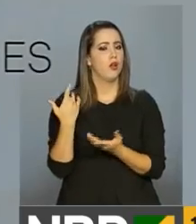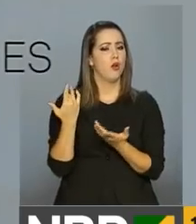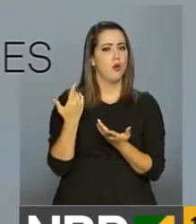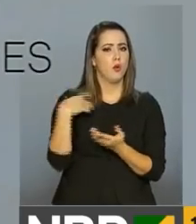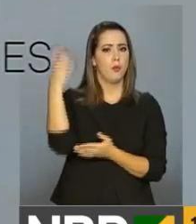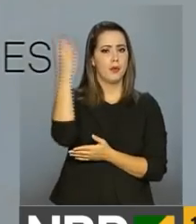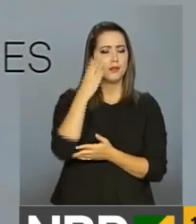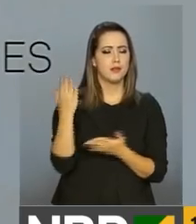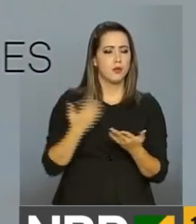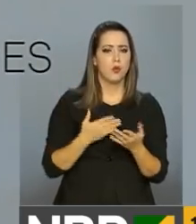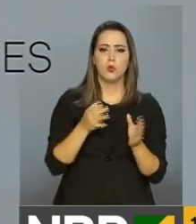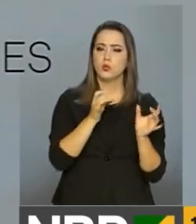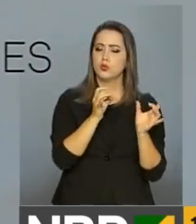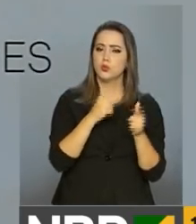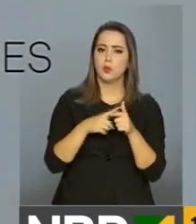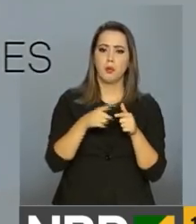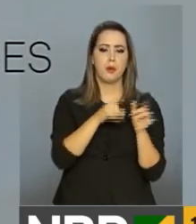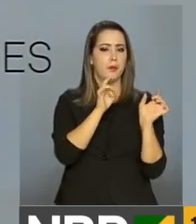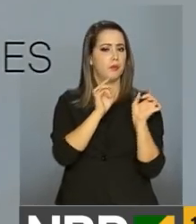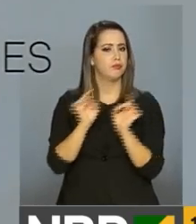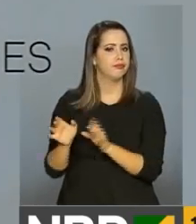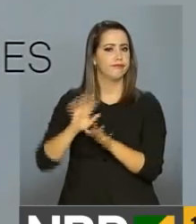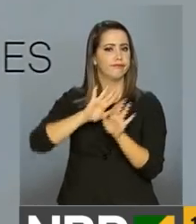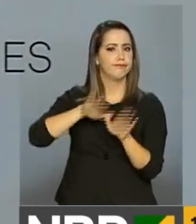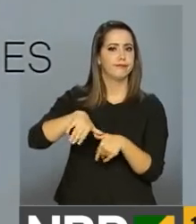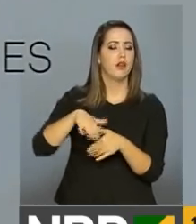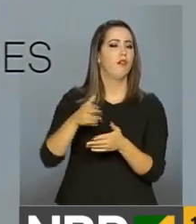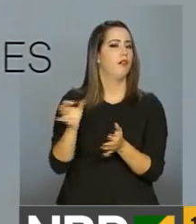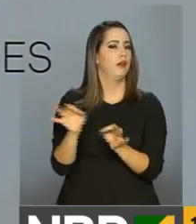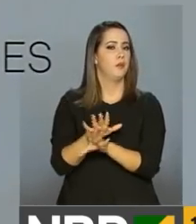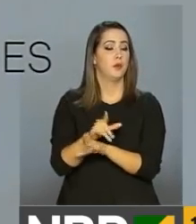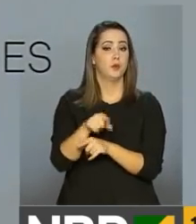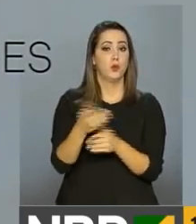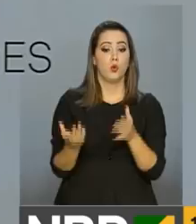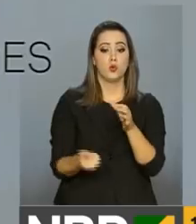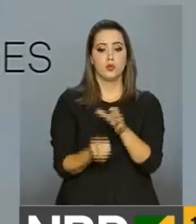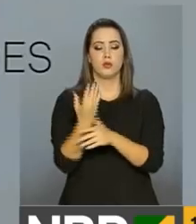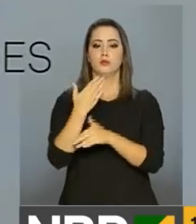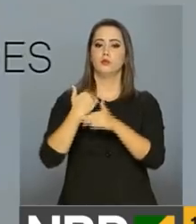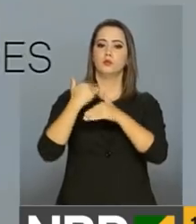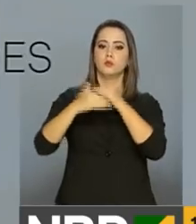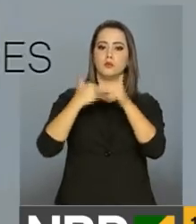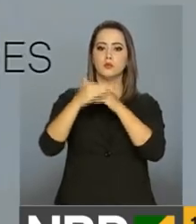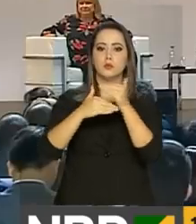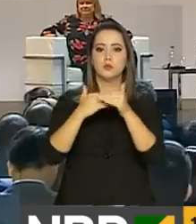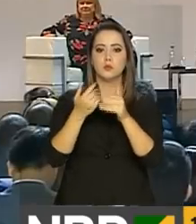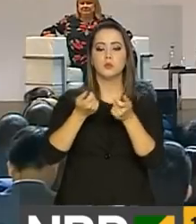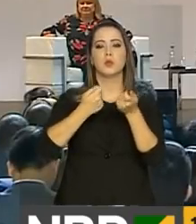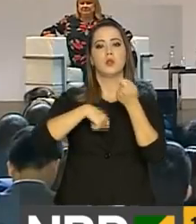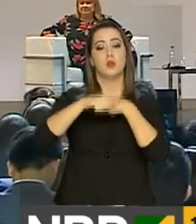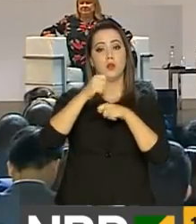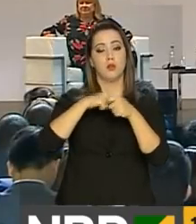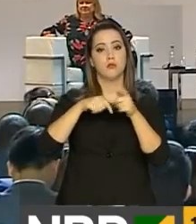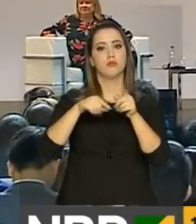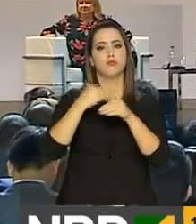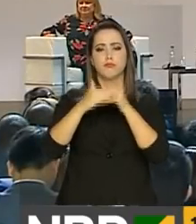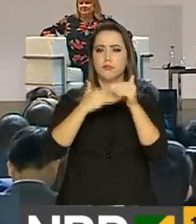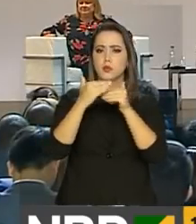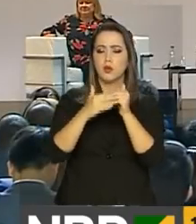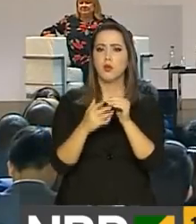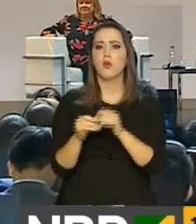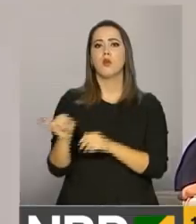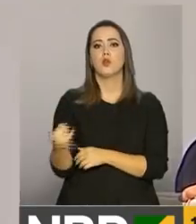Nossa economia se recupera, cria postos de trabalho e a produção industrial tem crescido. As taxas de